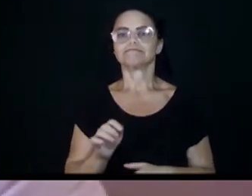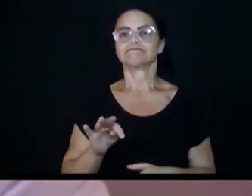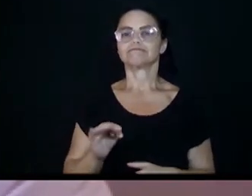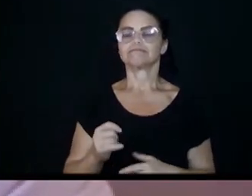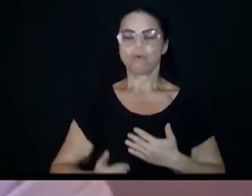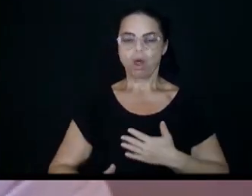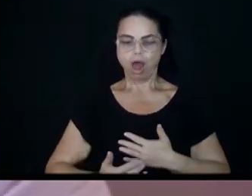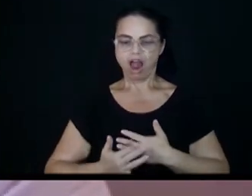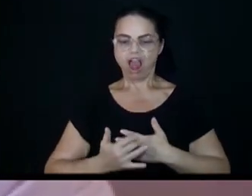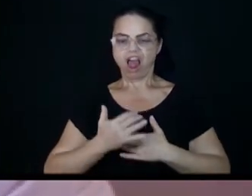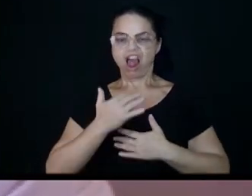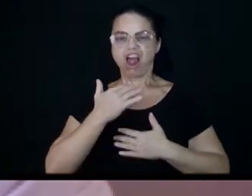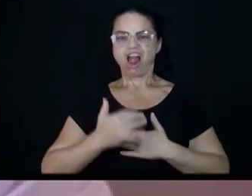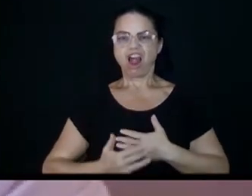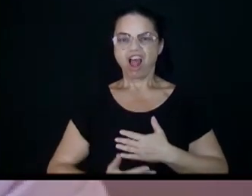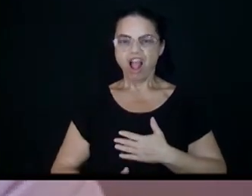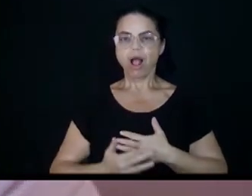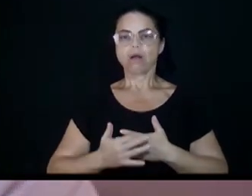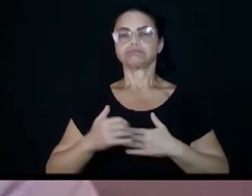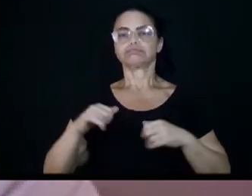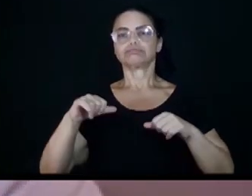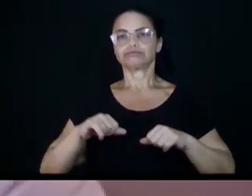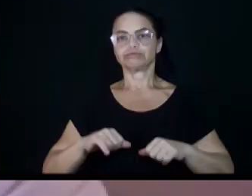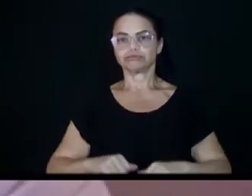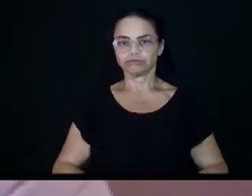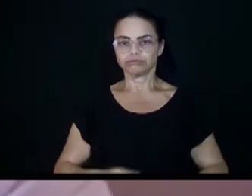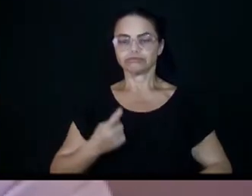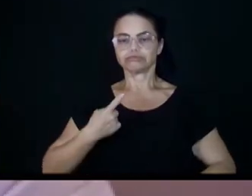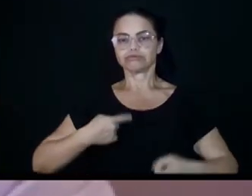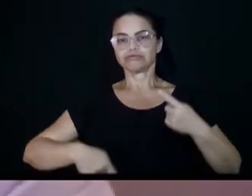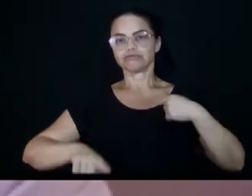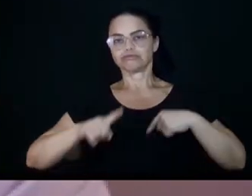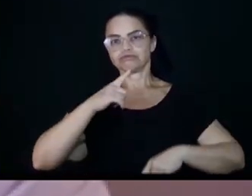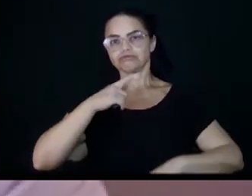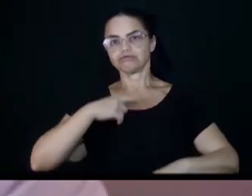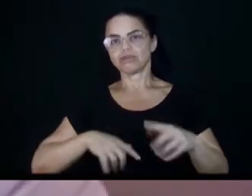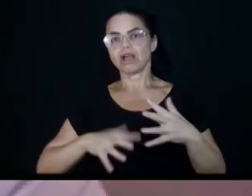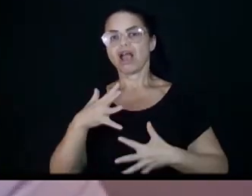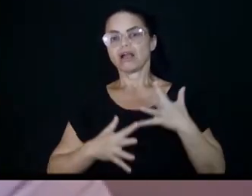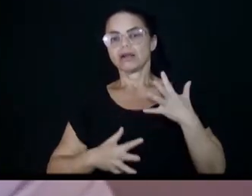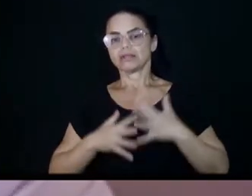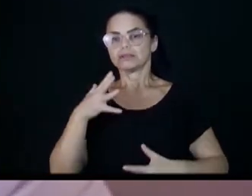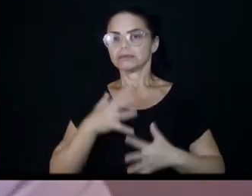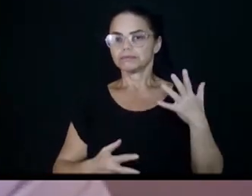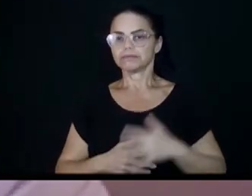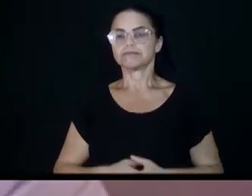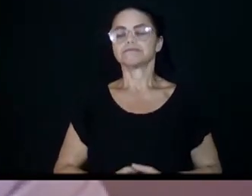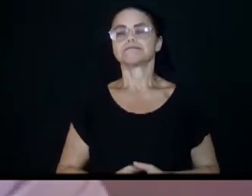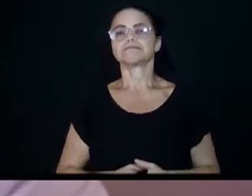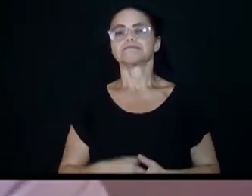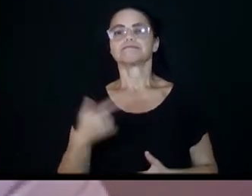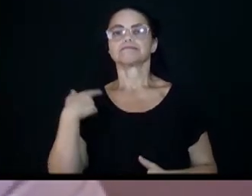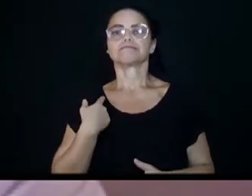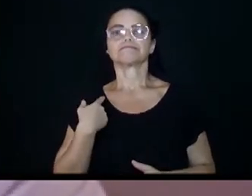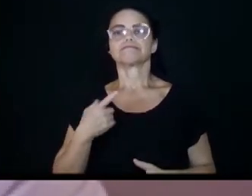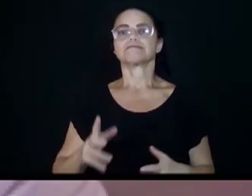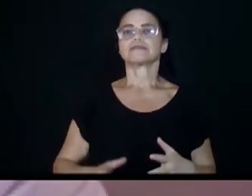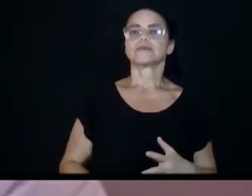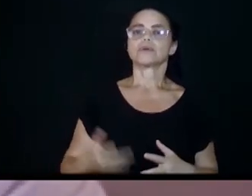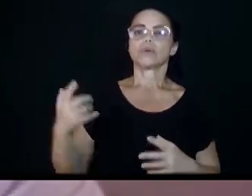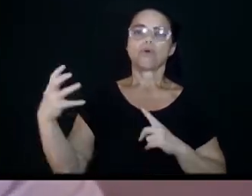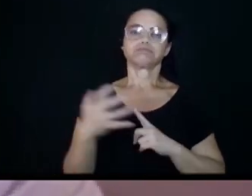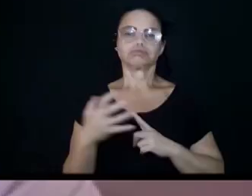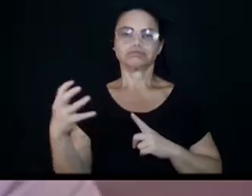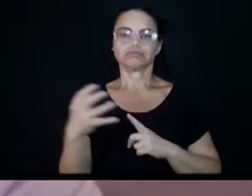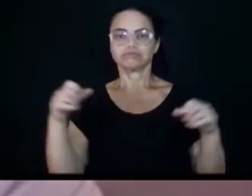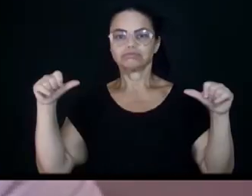vão agir em vários órgãos da pessoa, muitas vezes ao mesmo tempo, com alto risco de morbidade